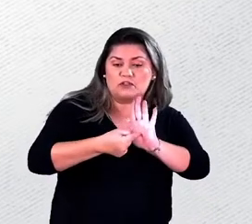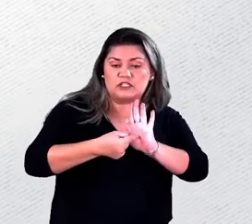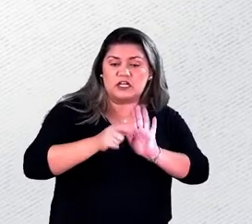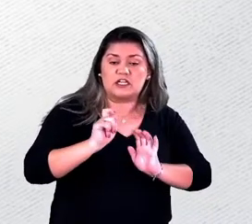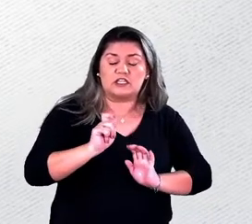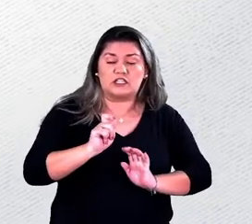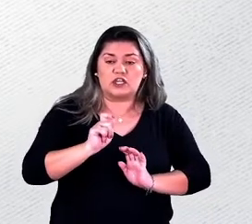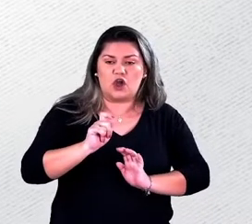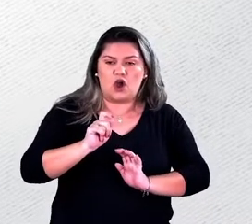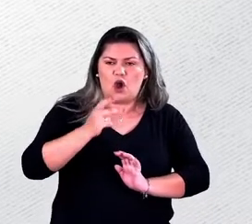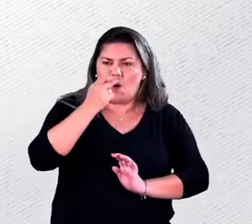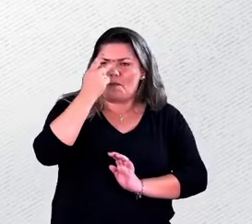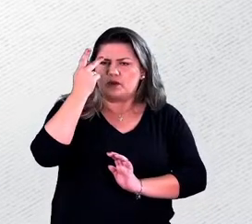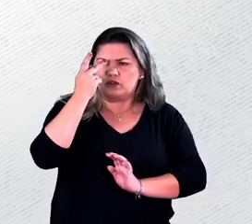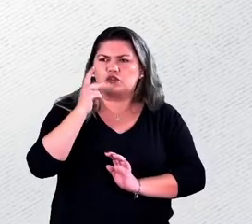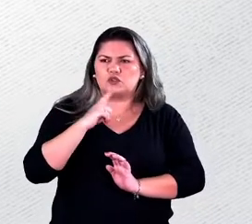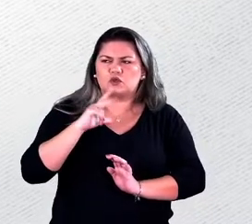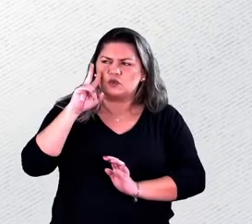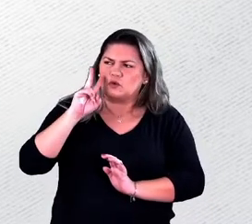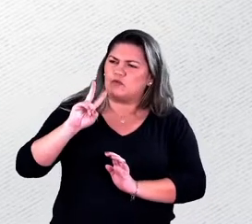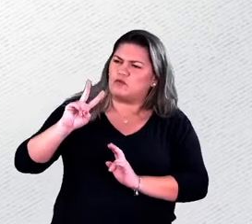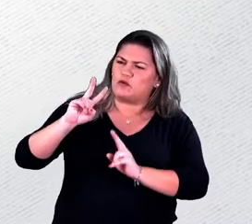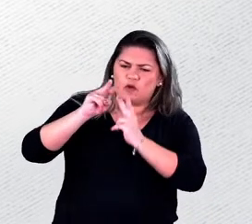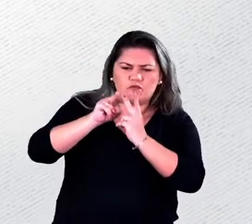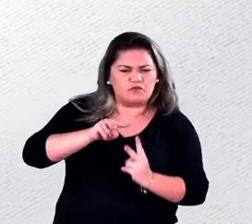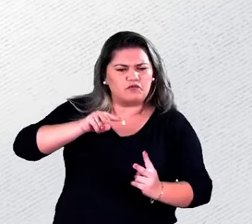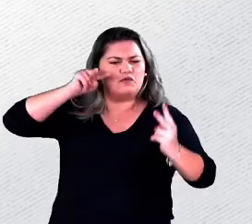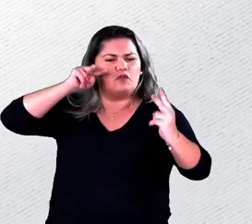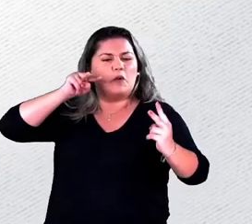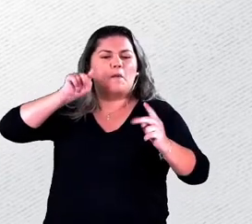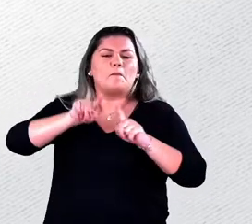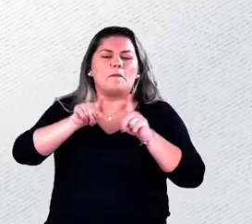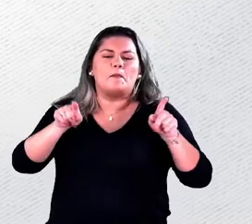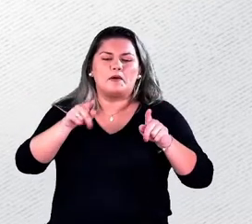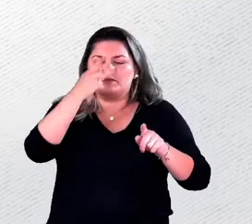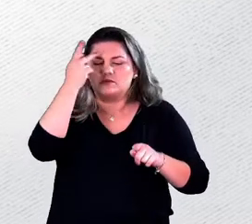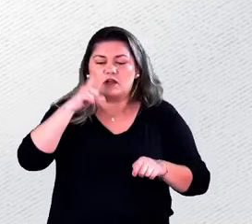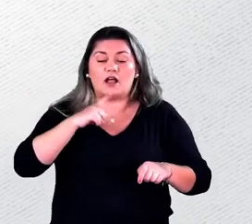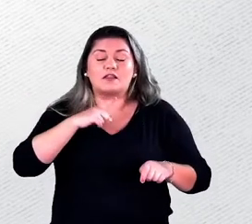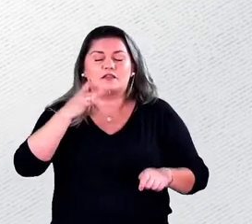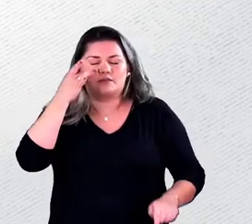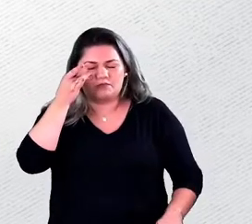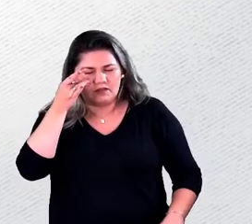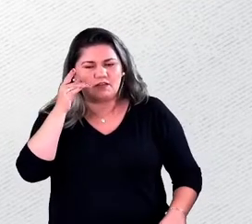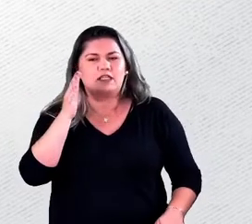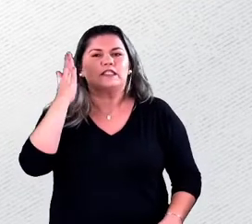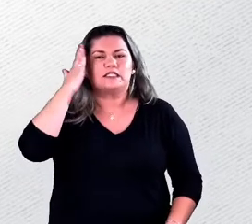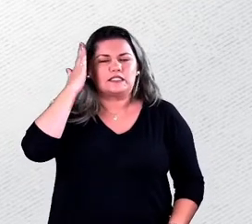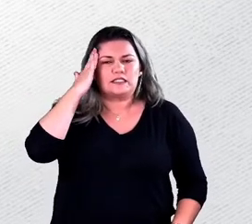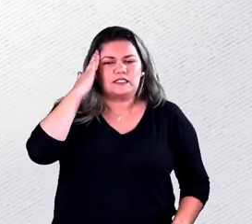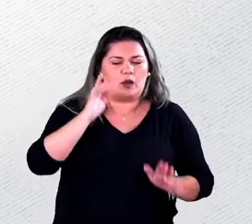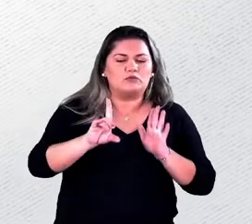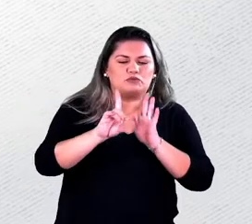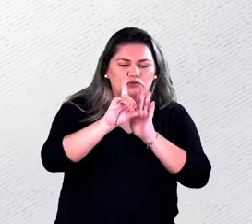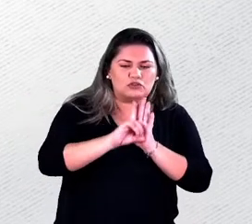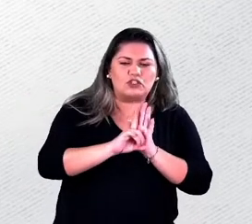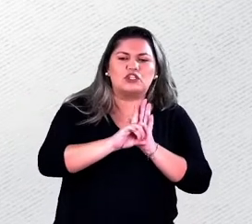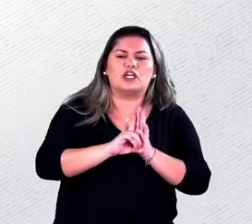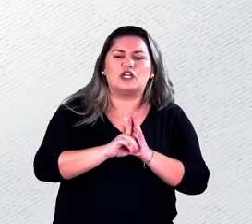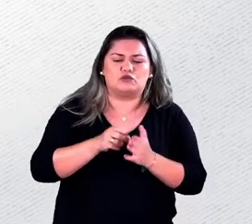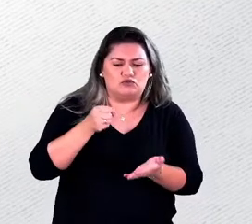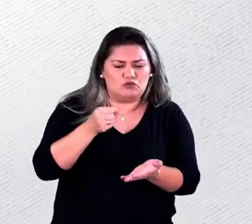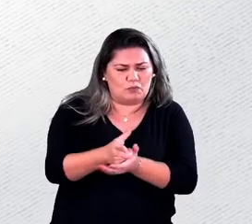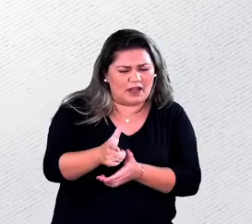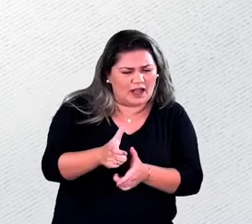acompanham é virtualmente mas naturalmente as pessoas que estão aqui sabem é o direito da insolvência ele vem